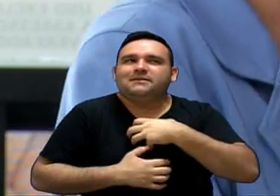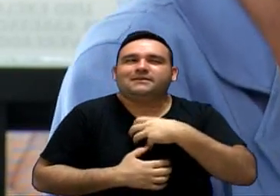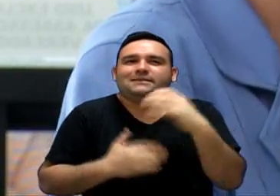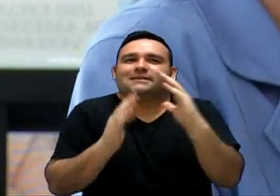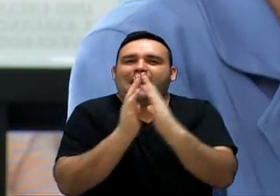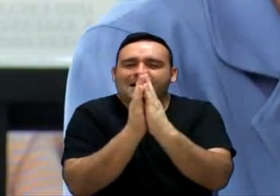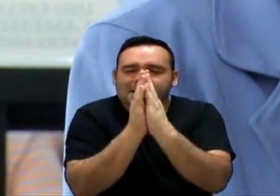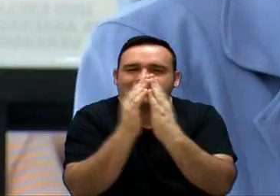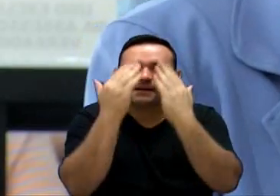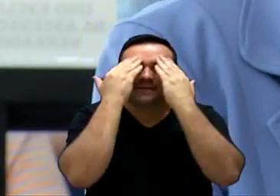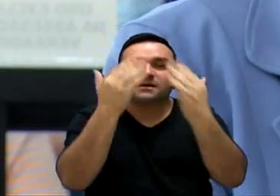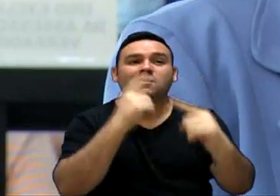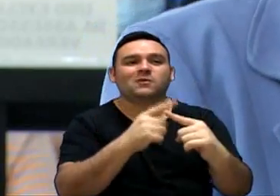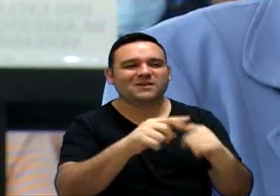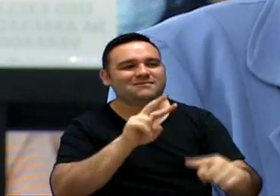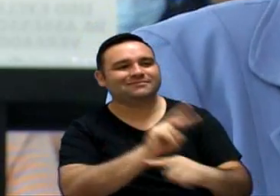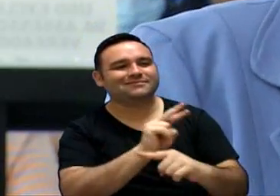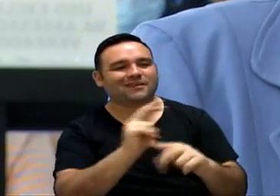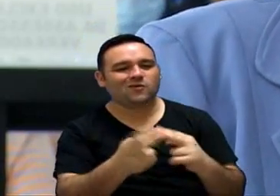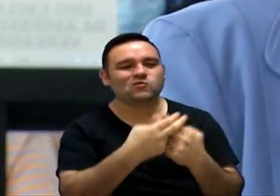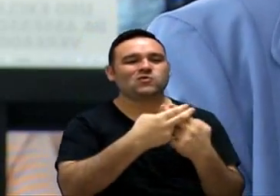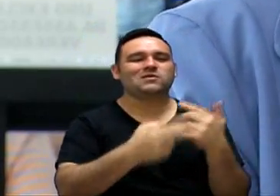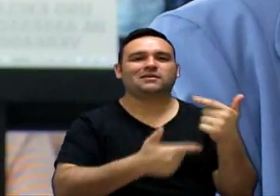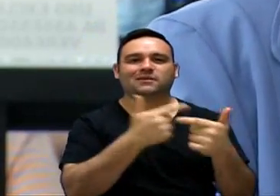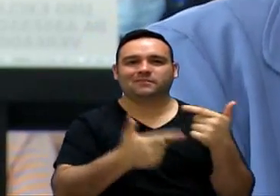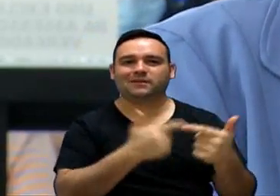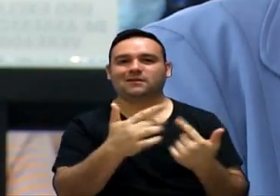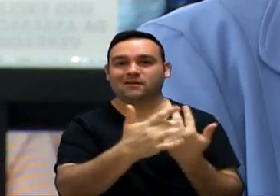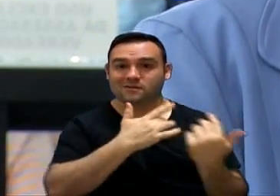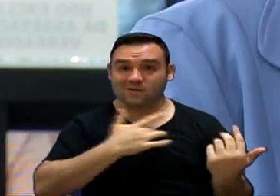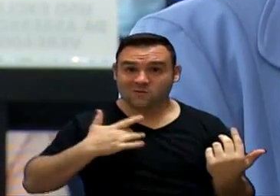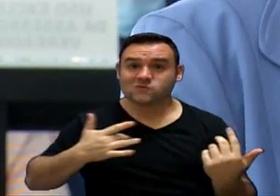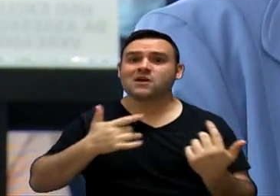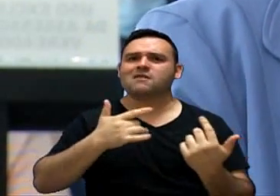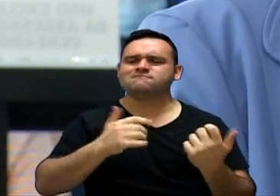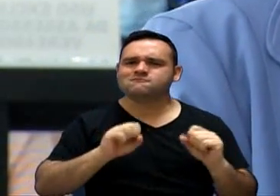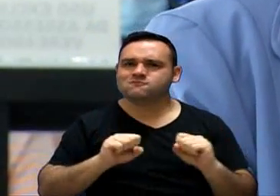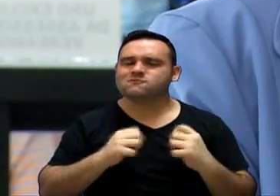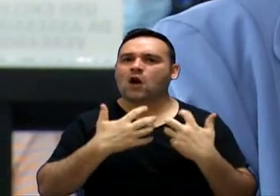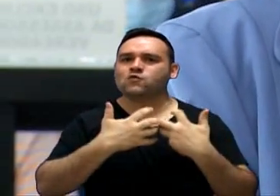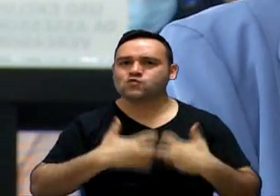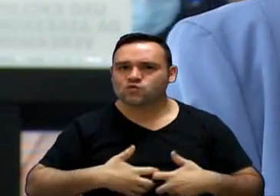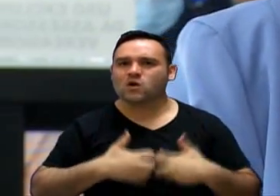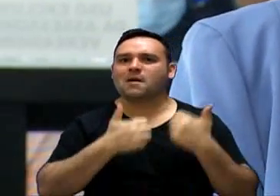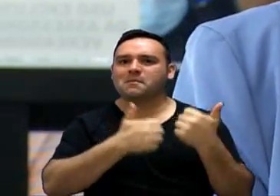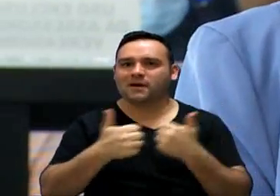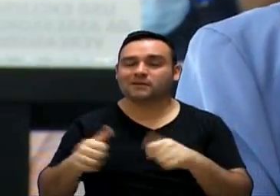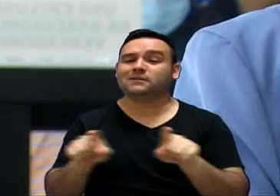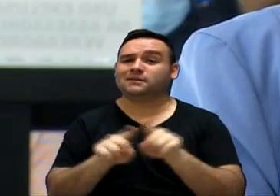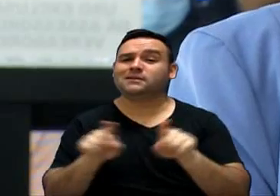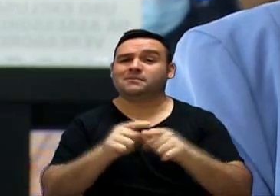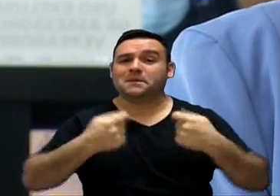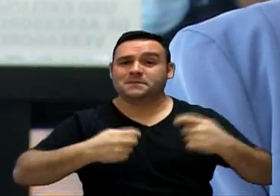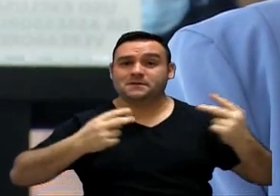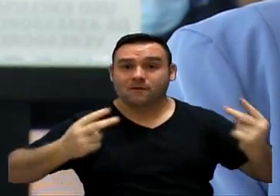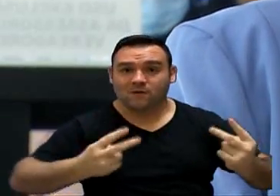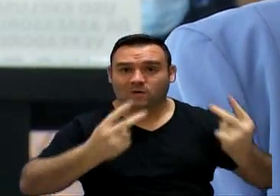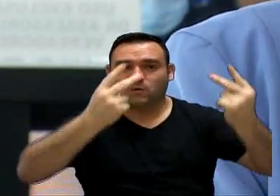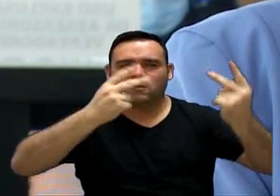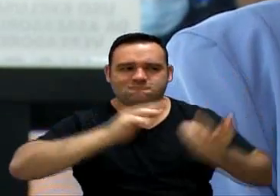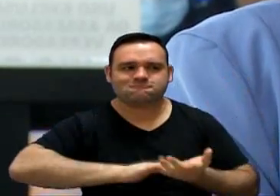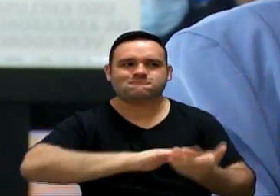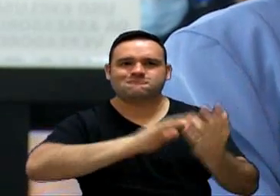de defender aí o SUS, o Serviço Público de Saúde, que ele funciona, né, e ele precisa cada vez mais ser valorizado,